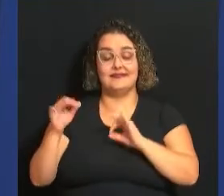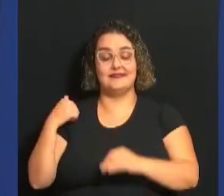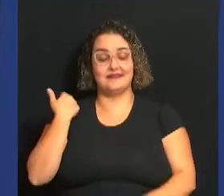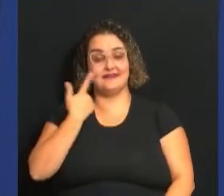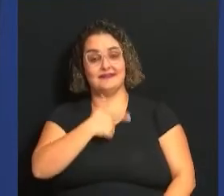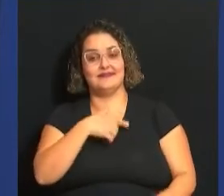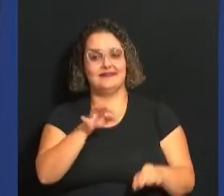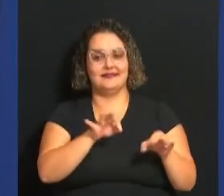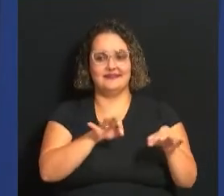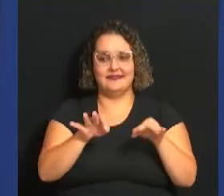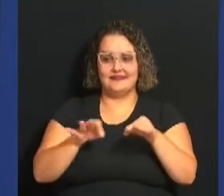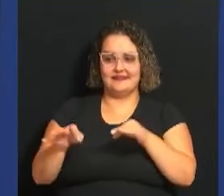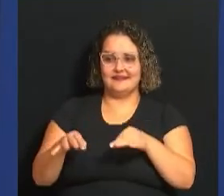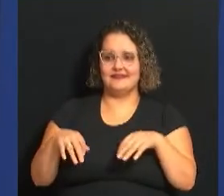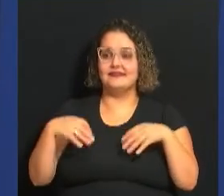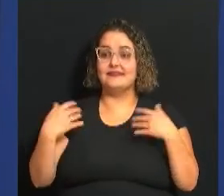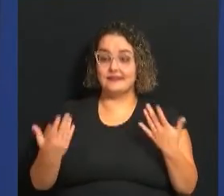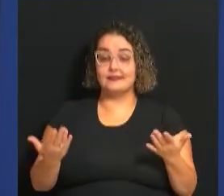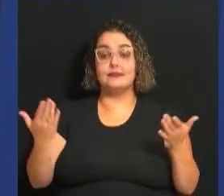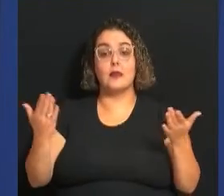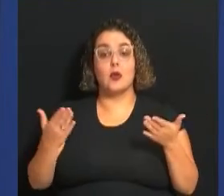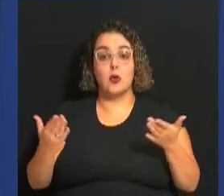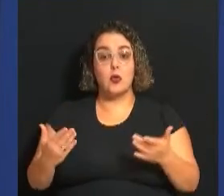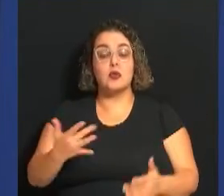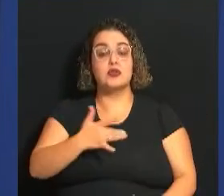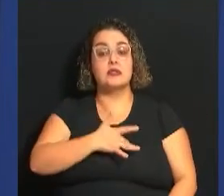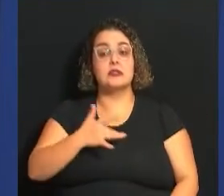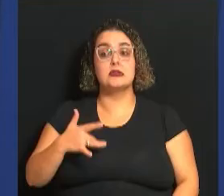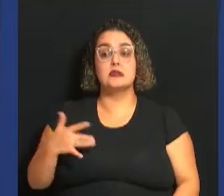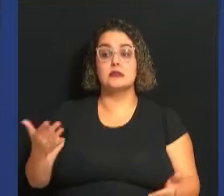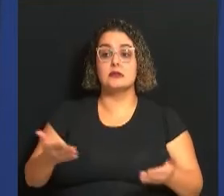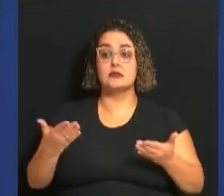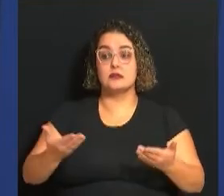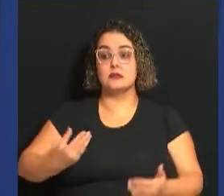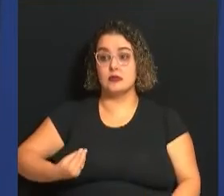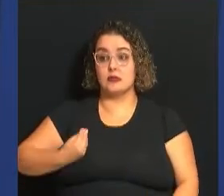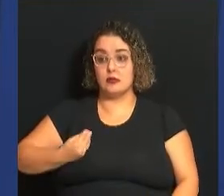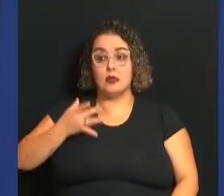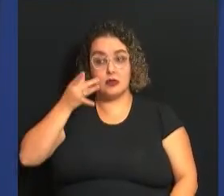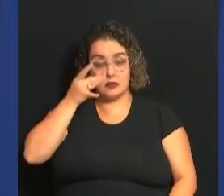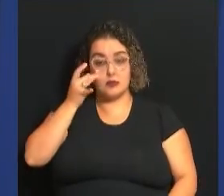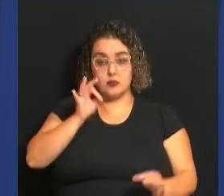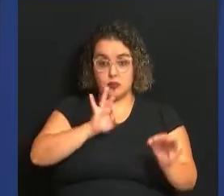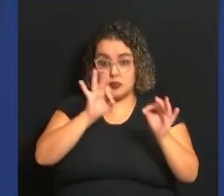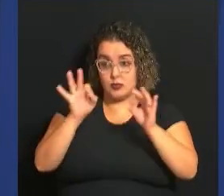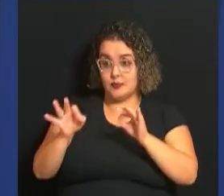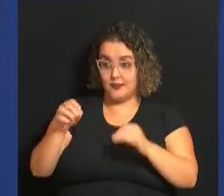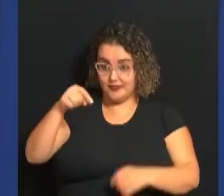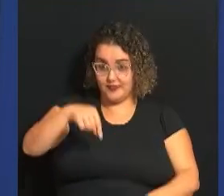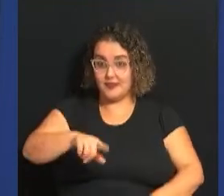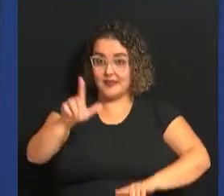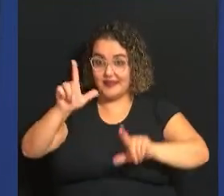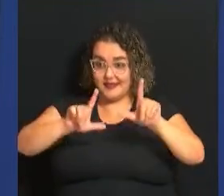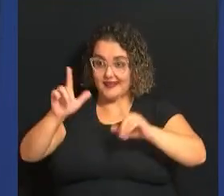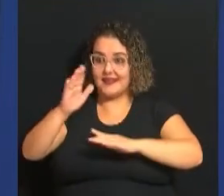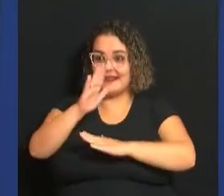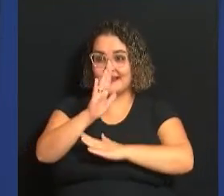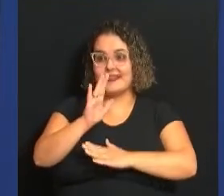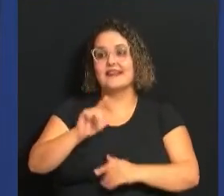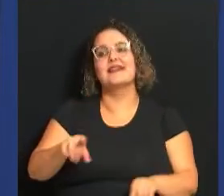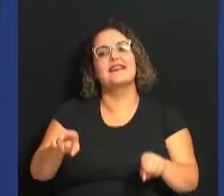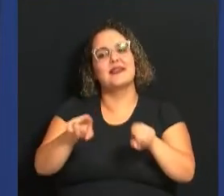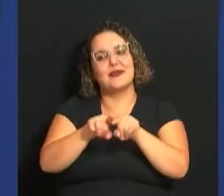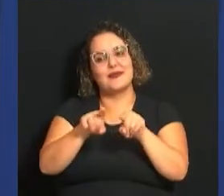nossa programação. Hoje o Saúde é Vida é ao vivo. Você acompanha aqui, claro, pela tela da TV Câmara e também por meio